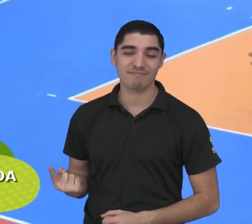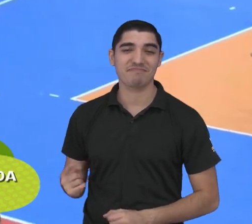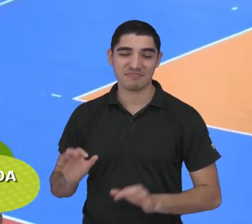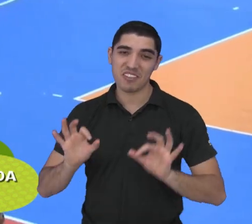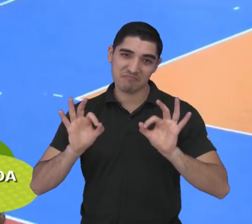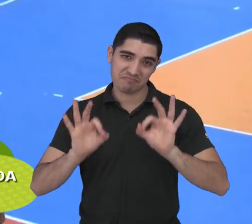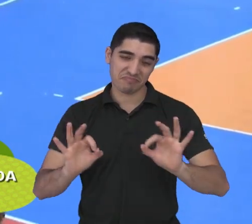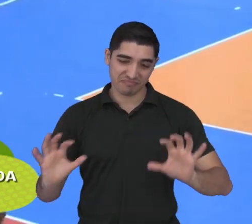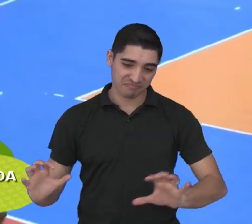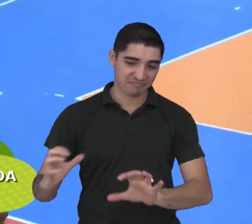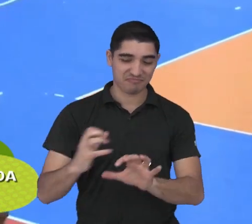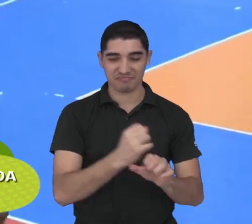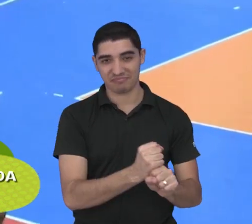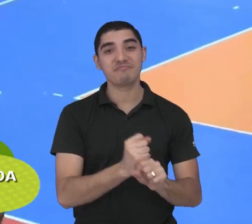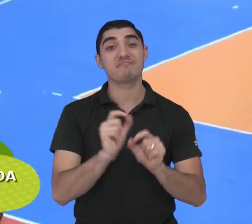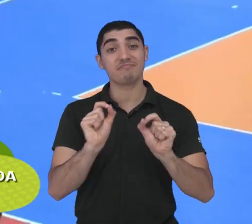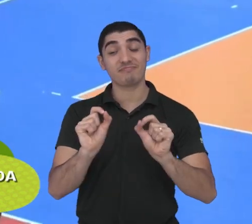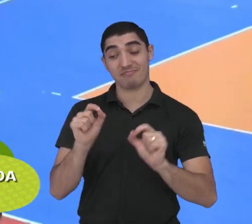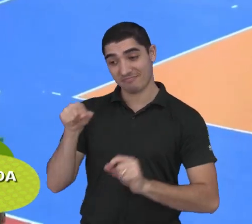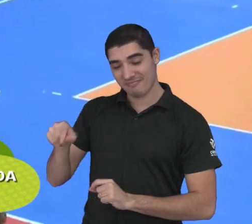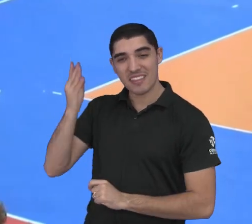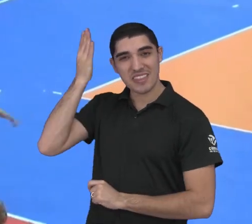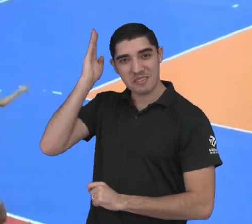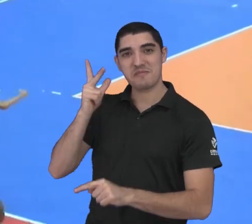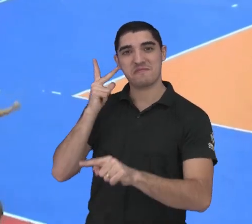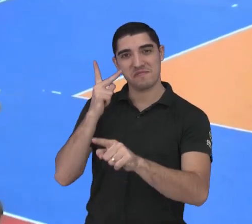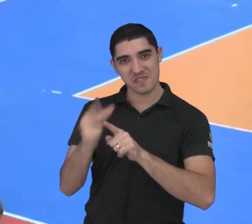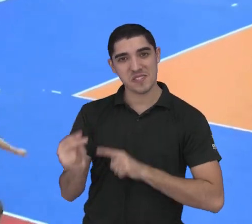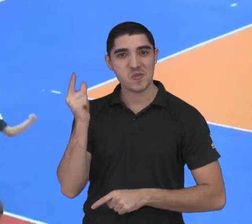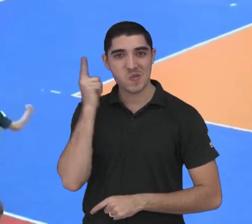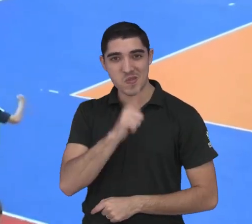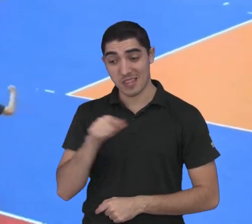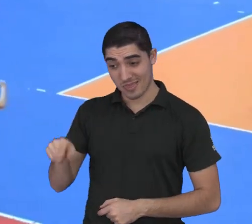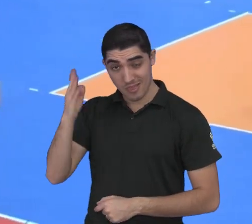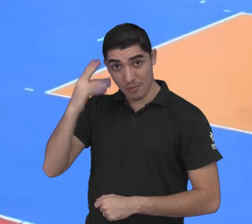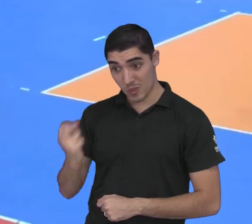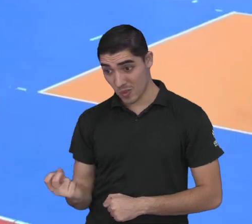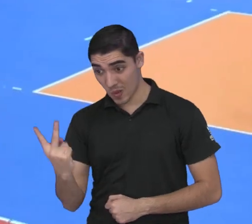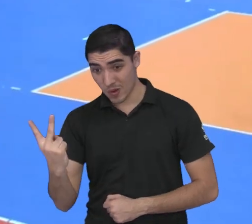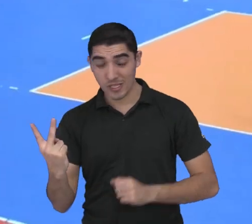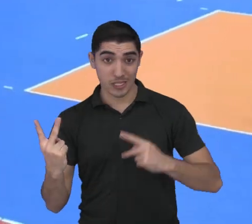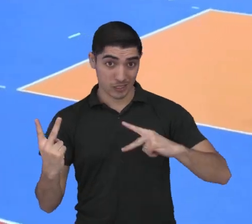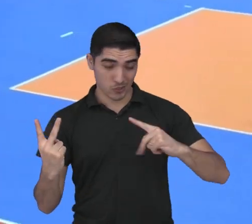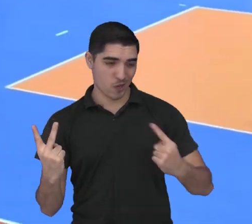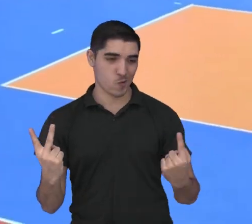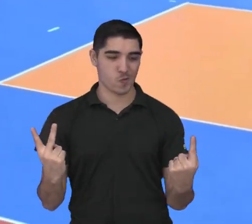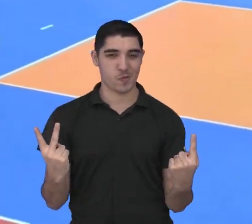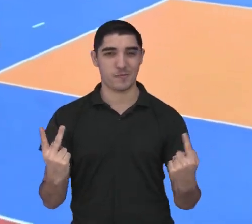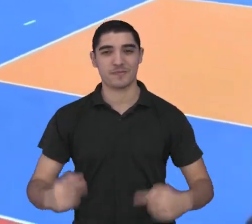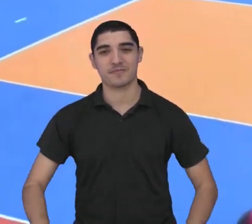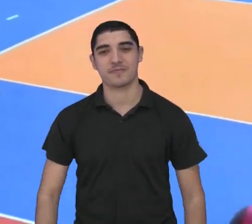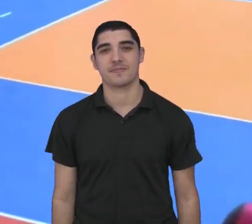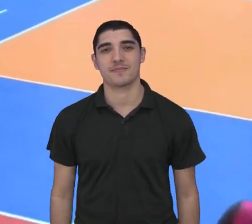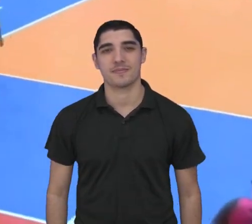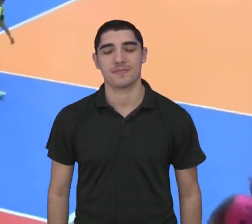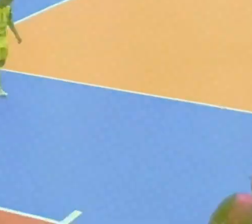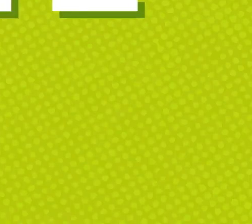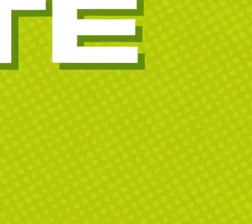ginásio Tuta em Mogi das Cruzes. E deu Taubaté de virada. Final, Taubaté 2, São José 1.